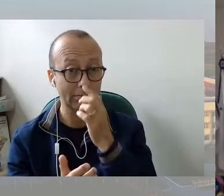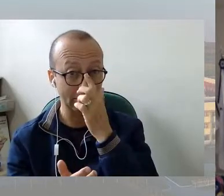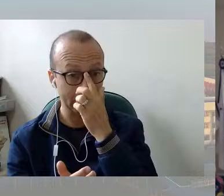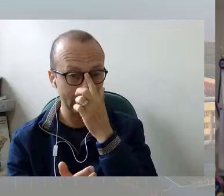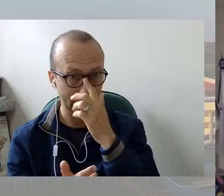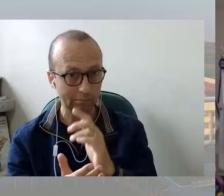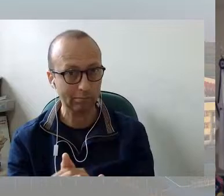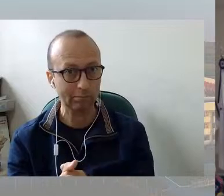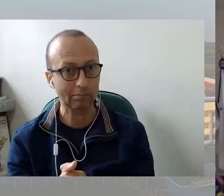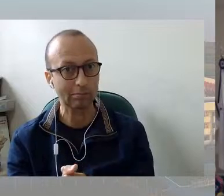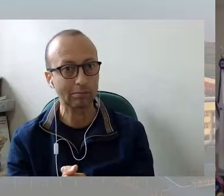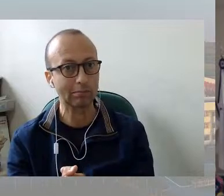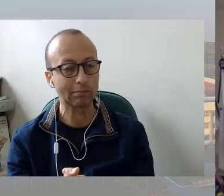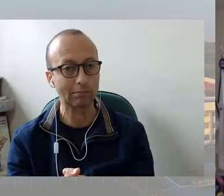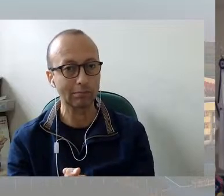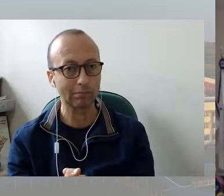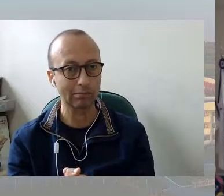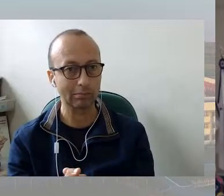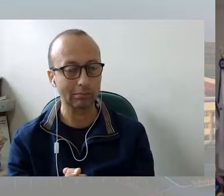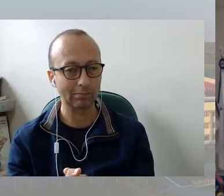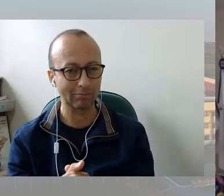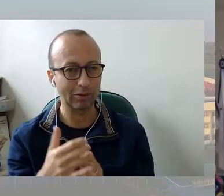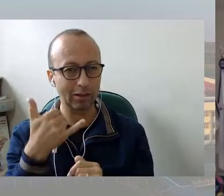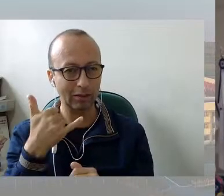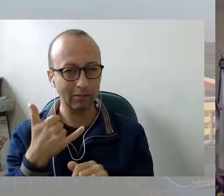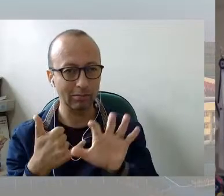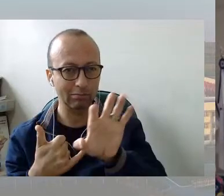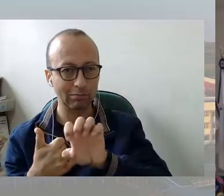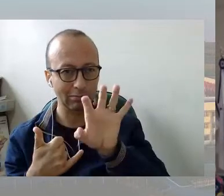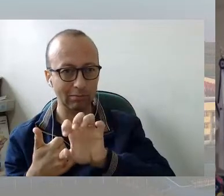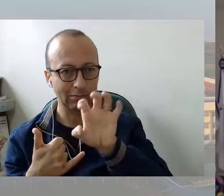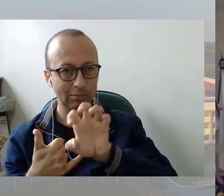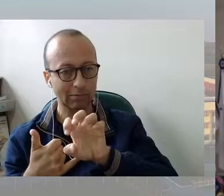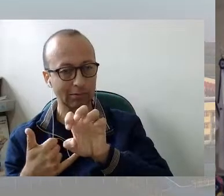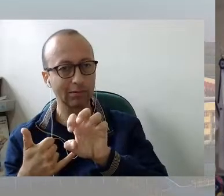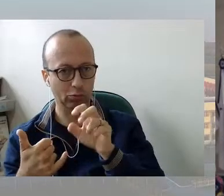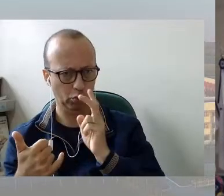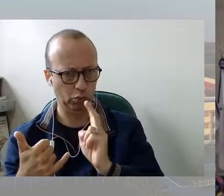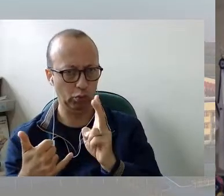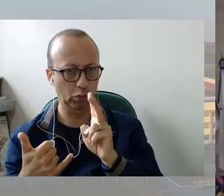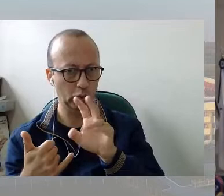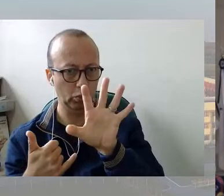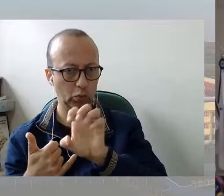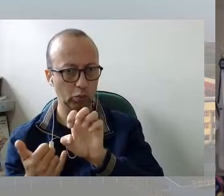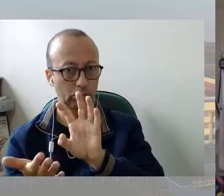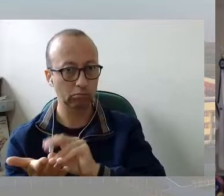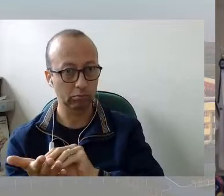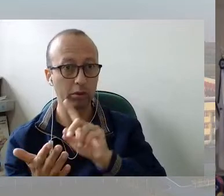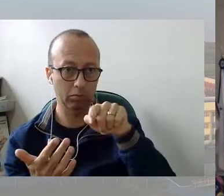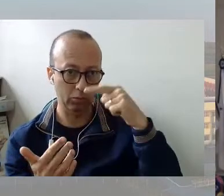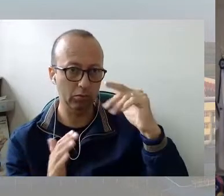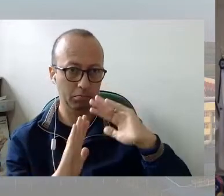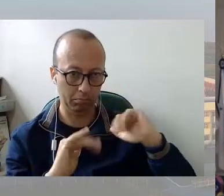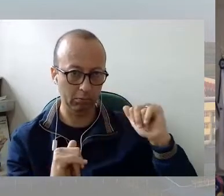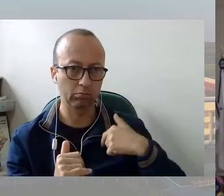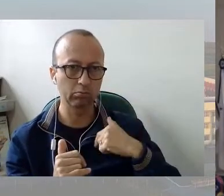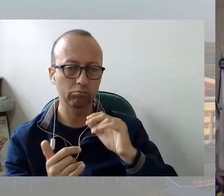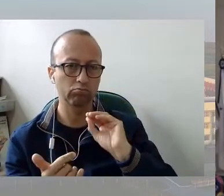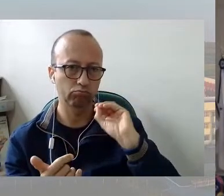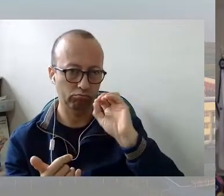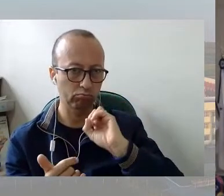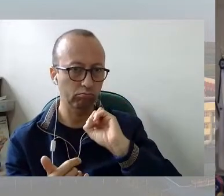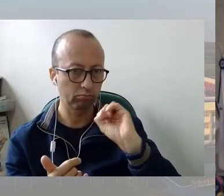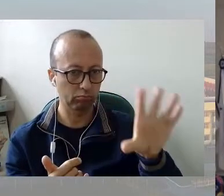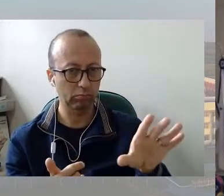toda a manifestação, né? Tenho ela gravada até hoje, né? Inclusive foi solicitada, eu disse, olha, é só formalizar, tenho ela